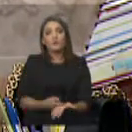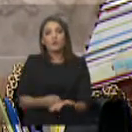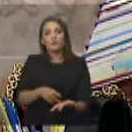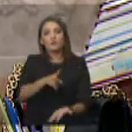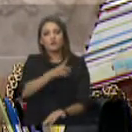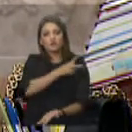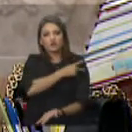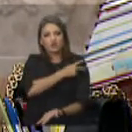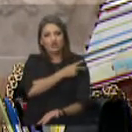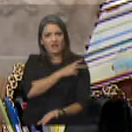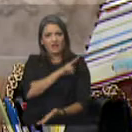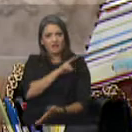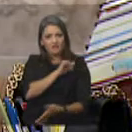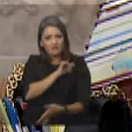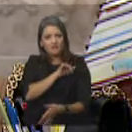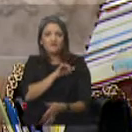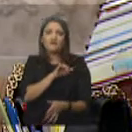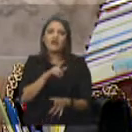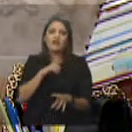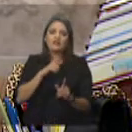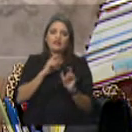de gerenciamento dos servidores